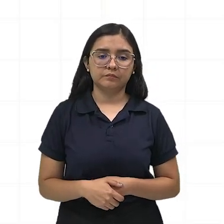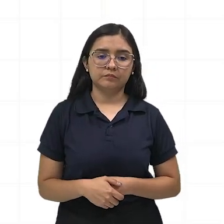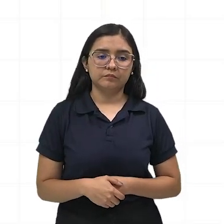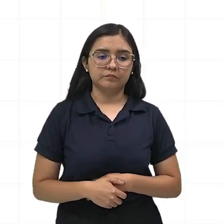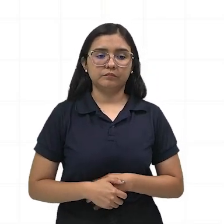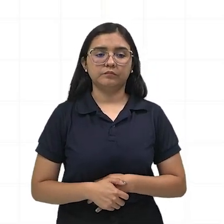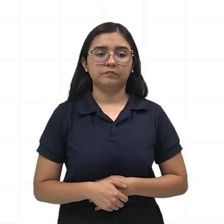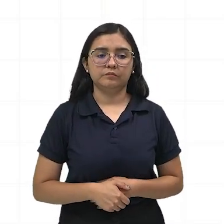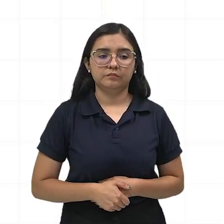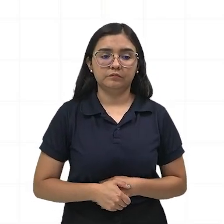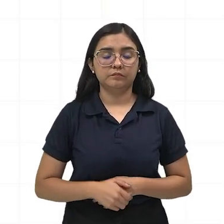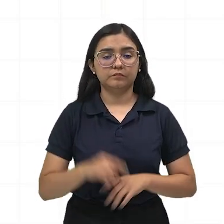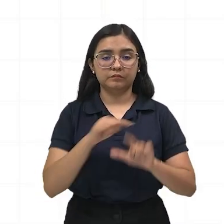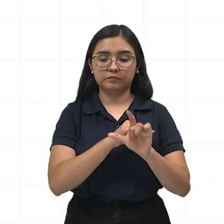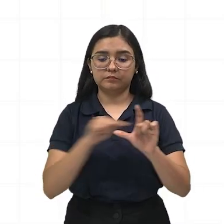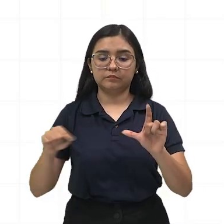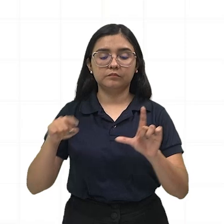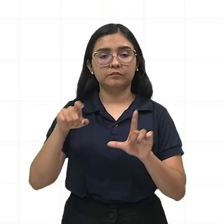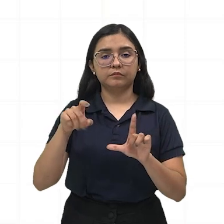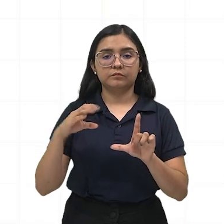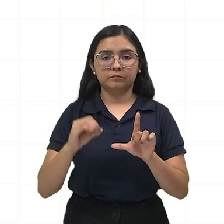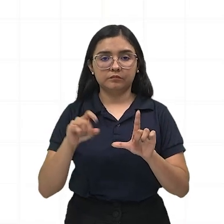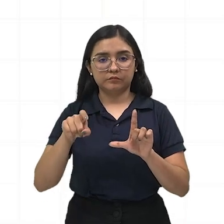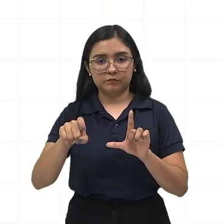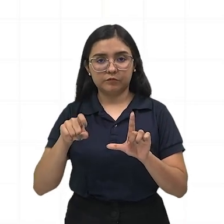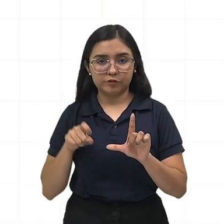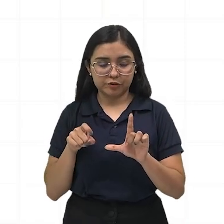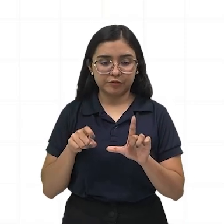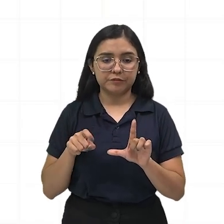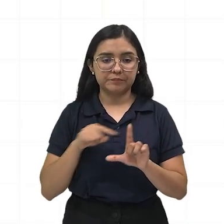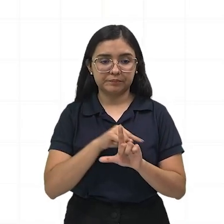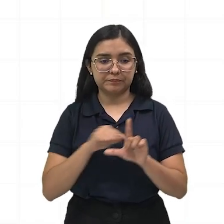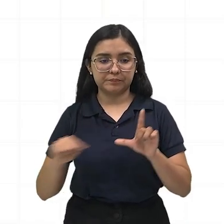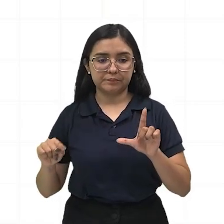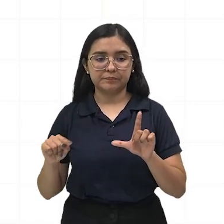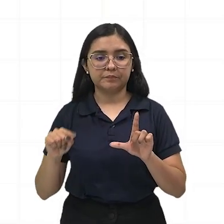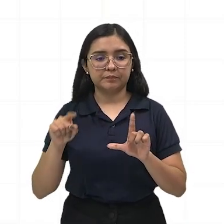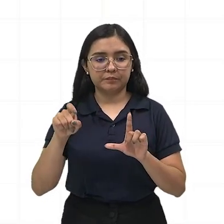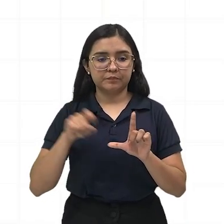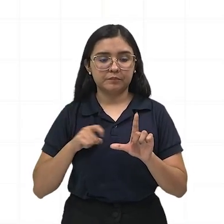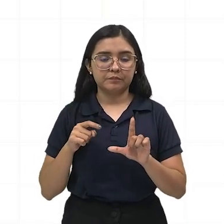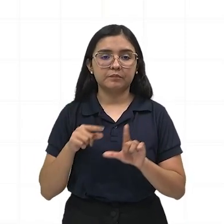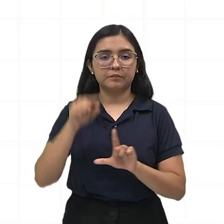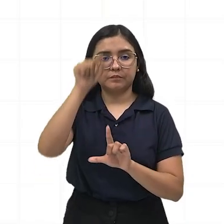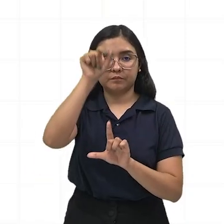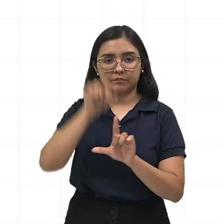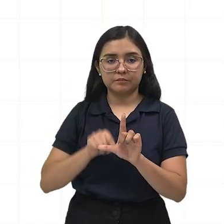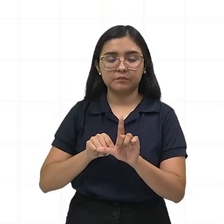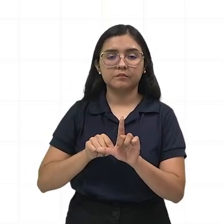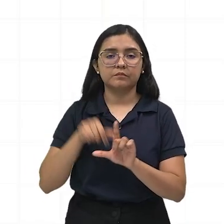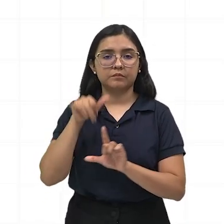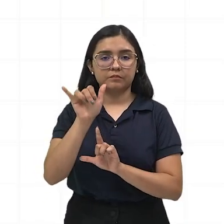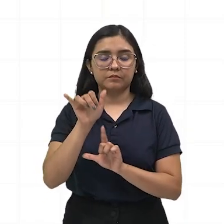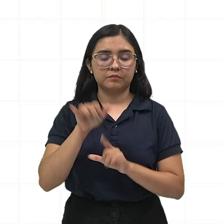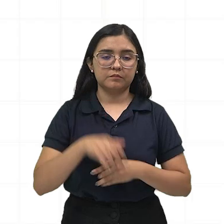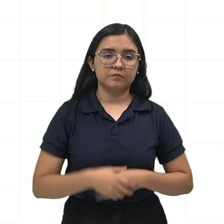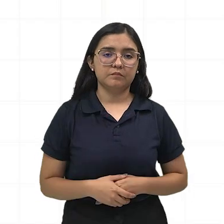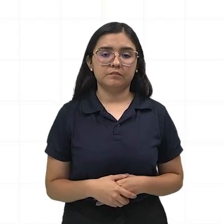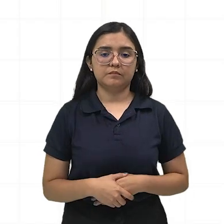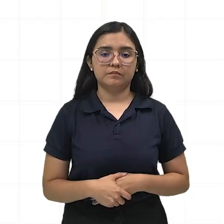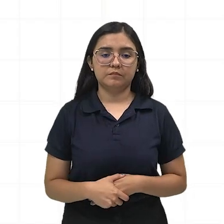esse aqui, o horizontal, chamado também eixo das abscissas, o eixo vertical também chamado eixo